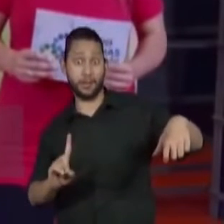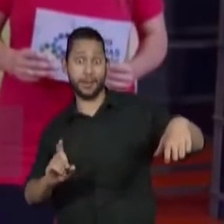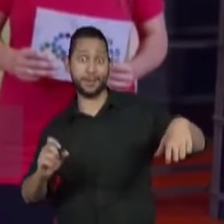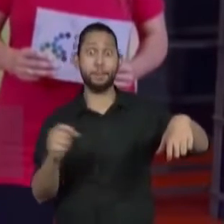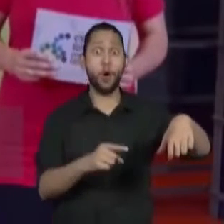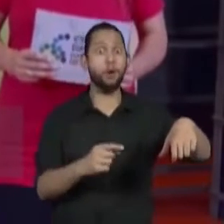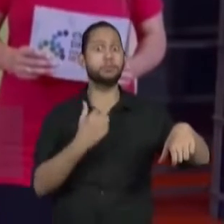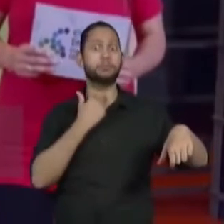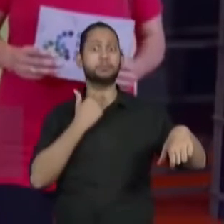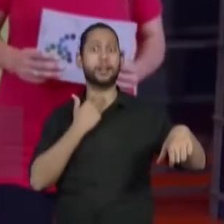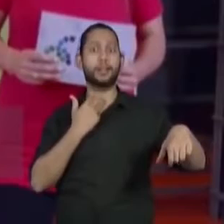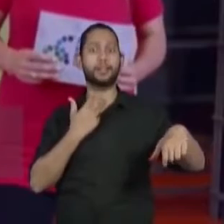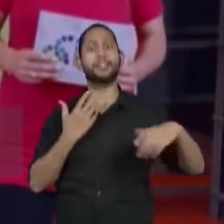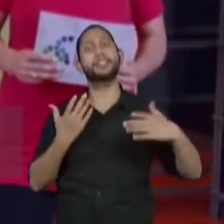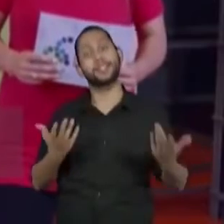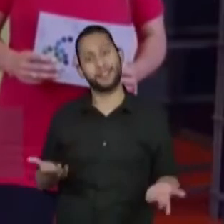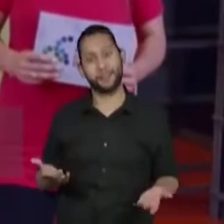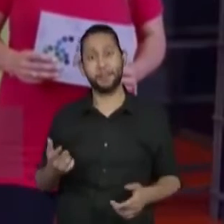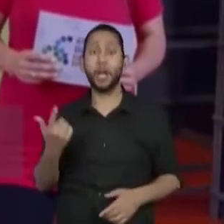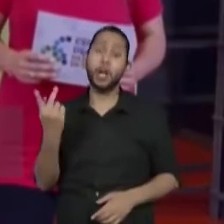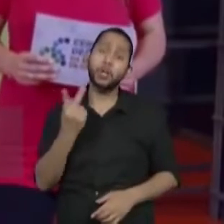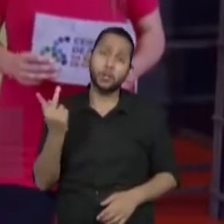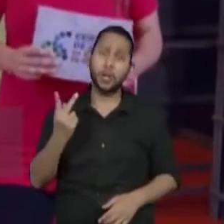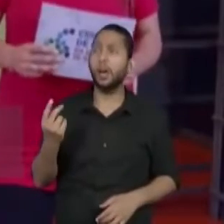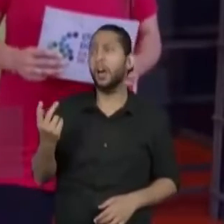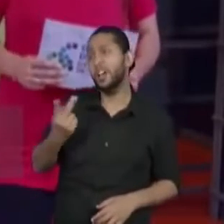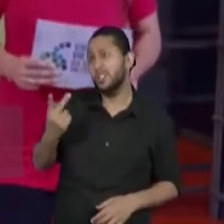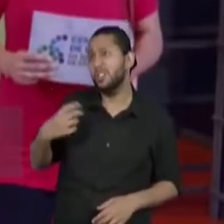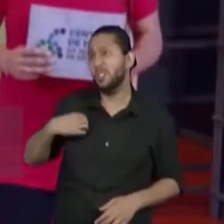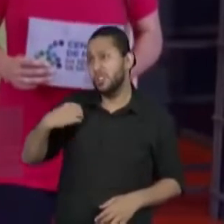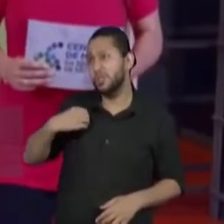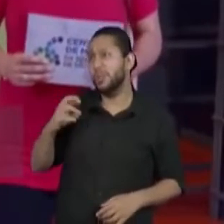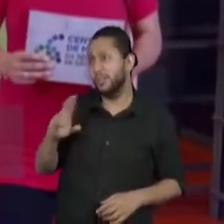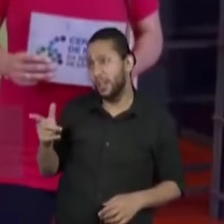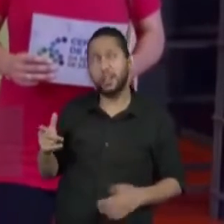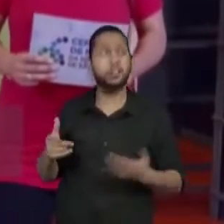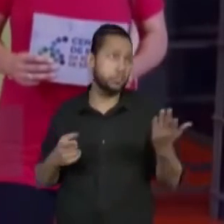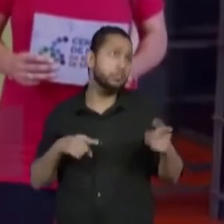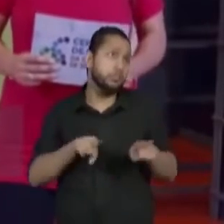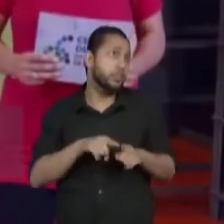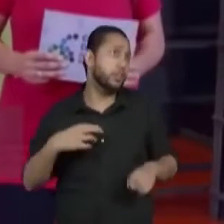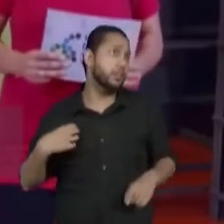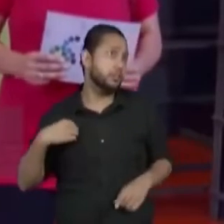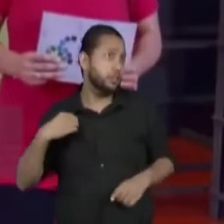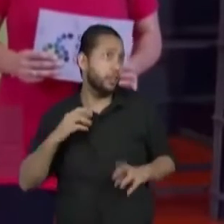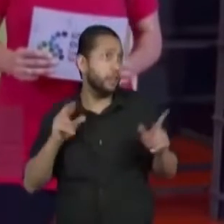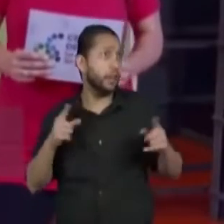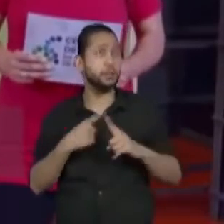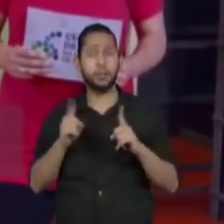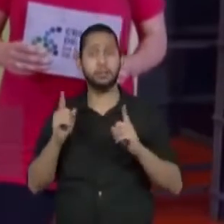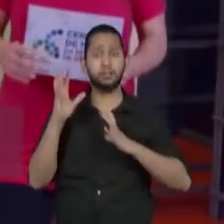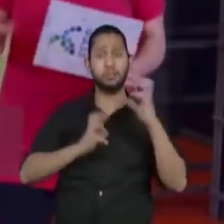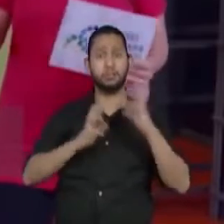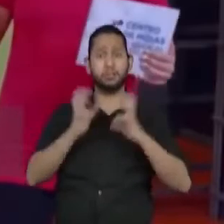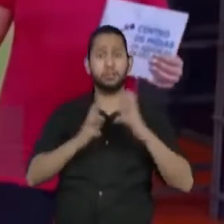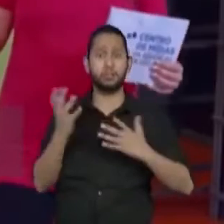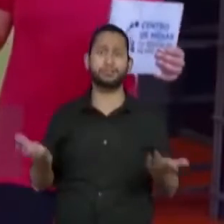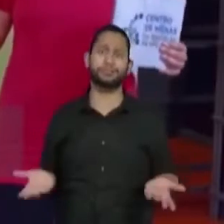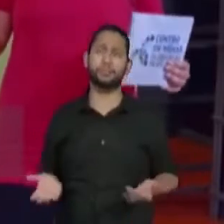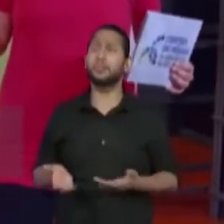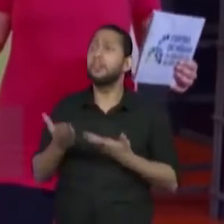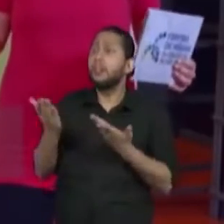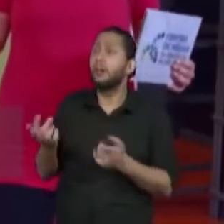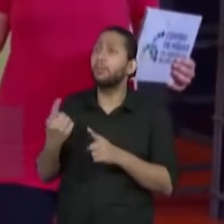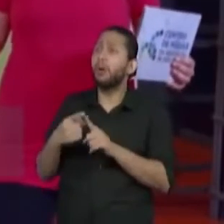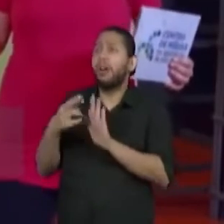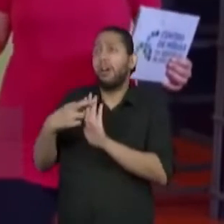times diferentes. Com certeza. Nós duas torcemos para times diferentes e não é por isso que nós vamos brigar aí por causa de um impedimento. Até porque